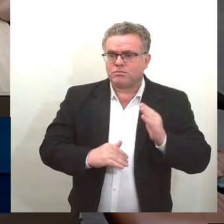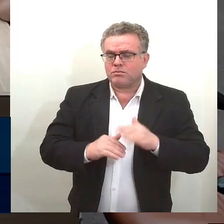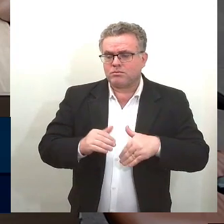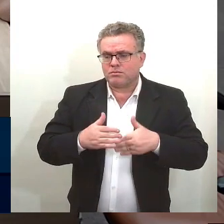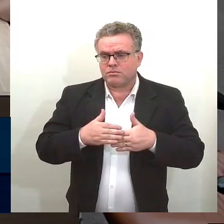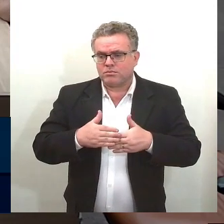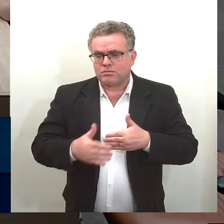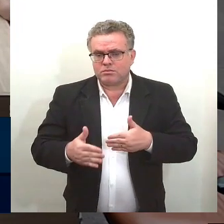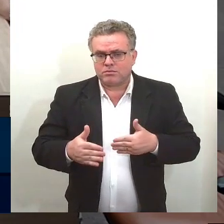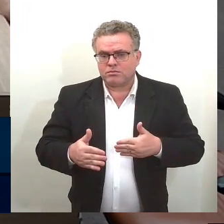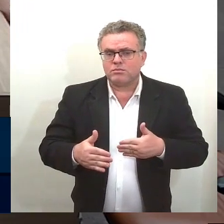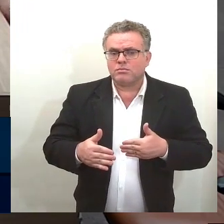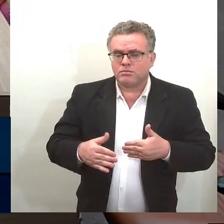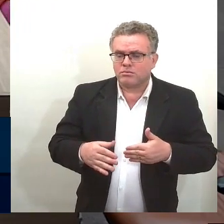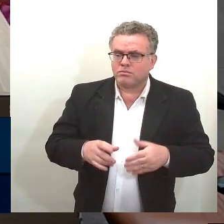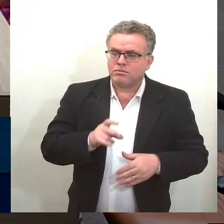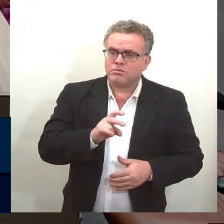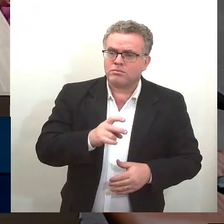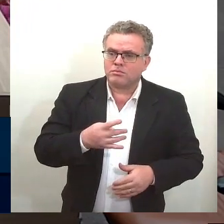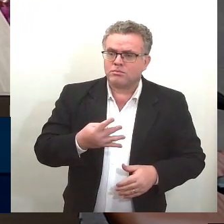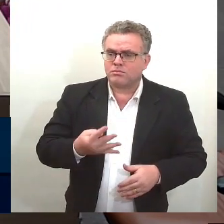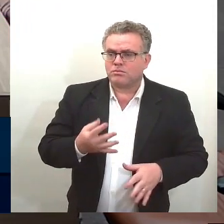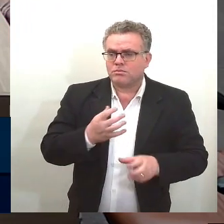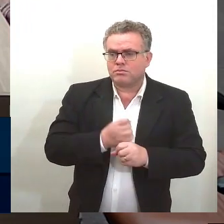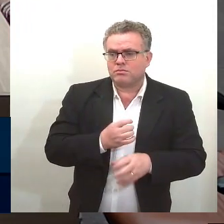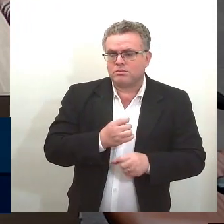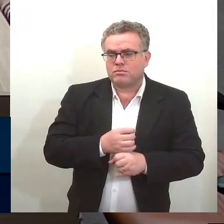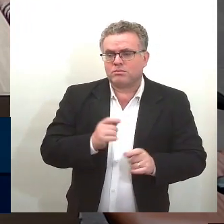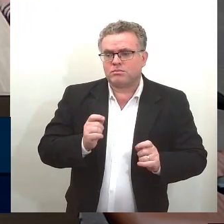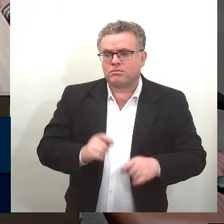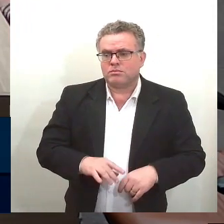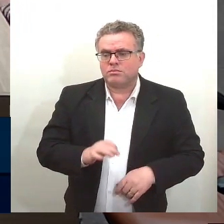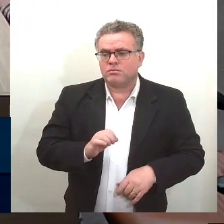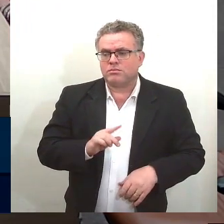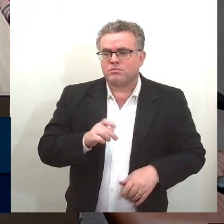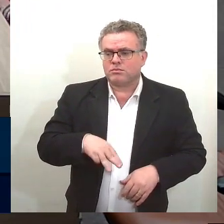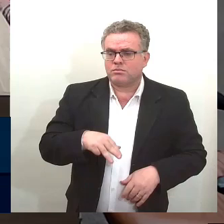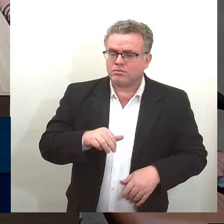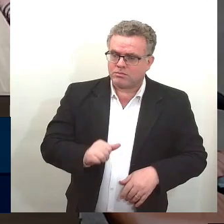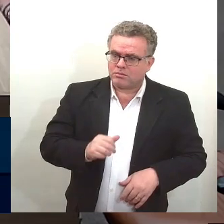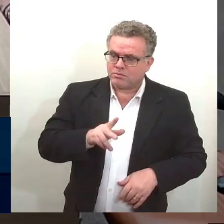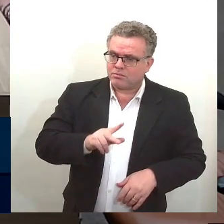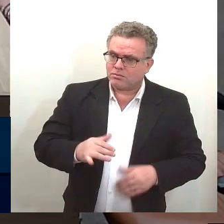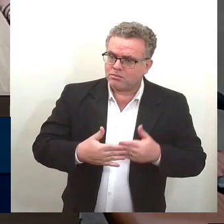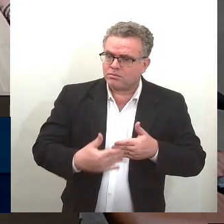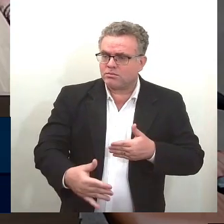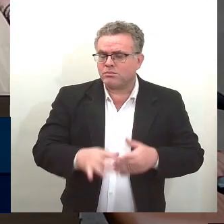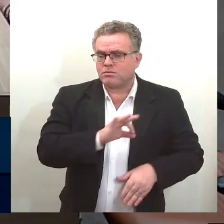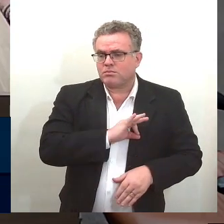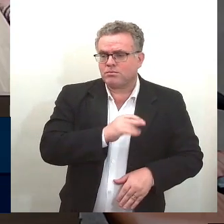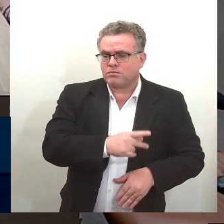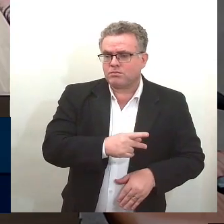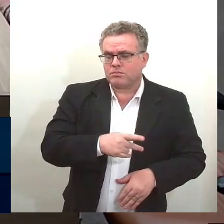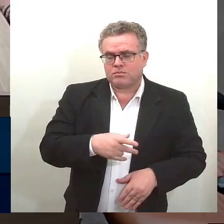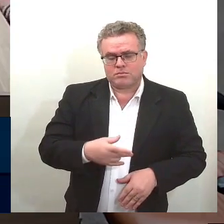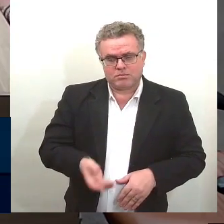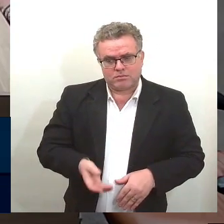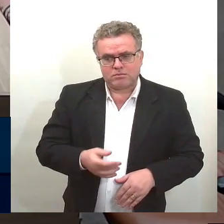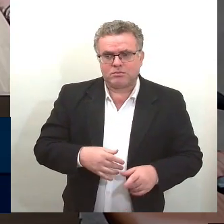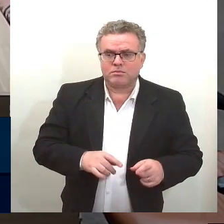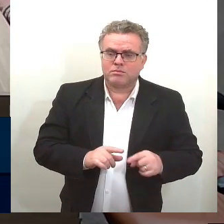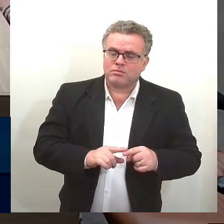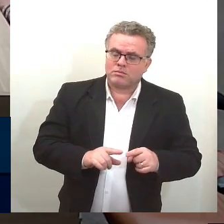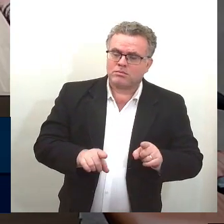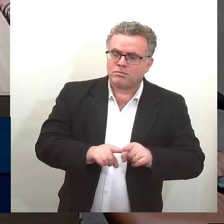contadores, concurso da ADEMA está fazendo, concurso da polícia, concurso de gestores abriu também. Então, são vários concursos que estão